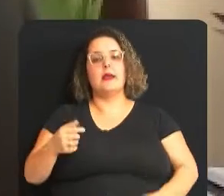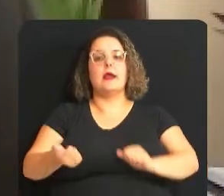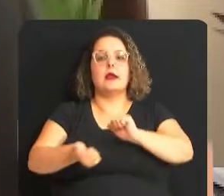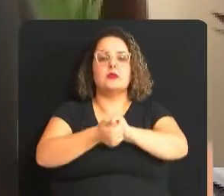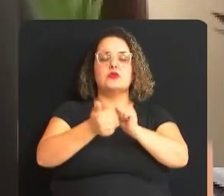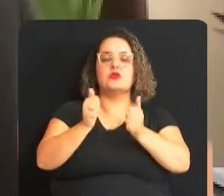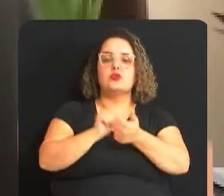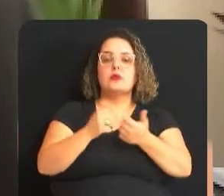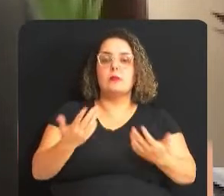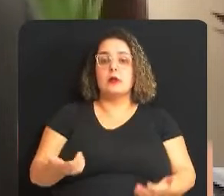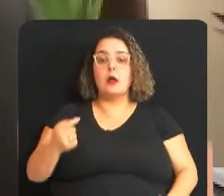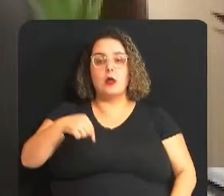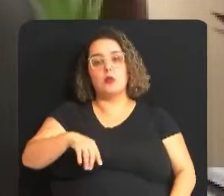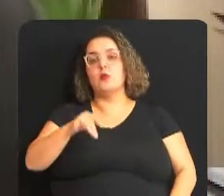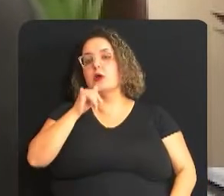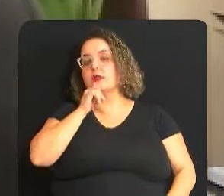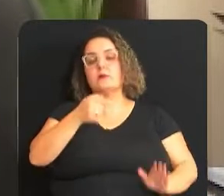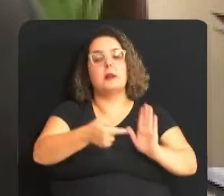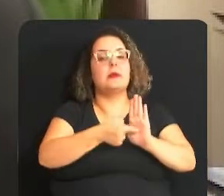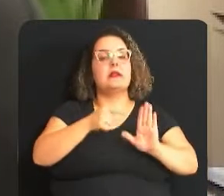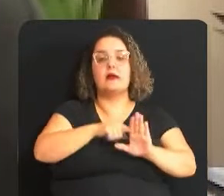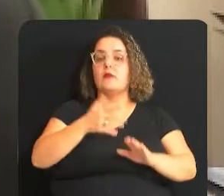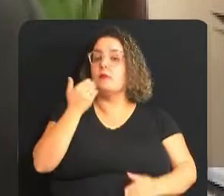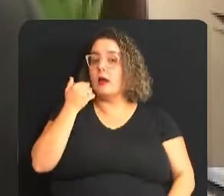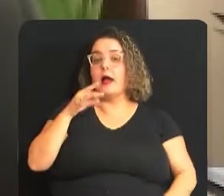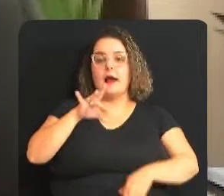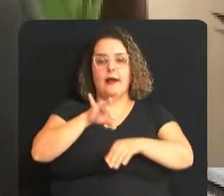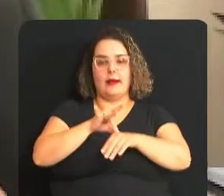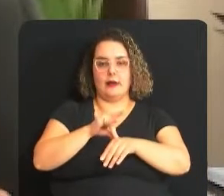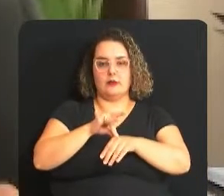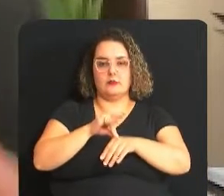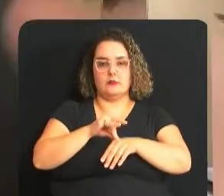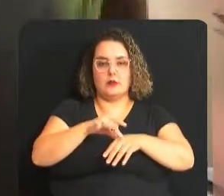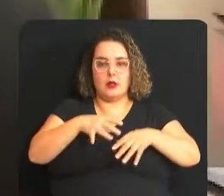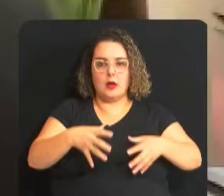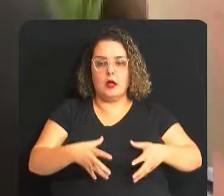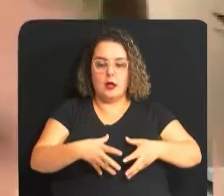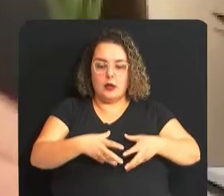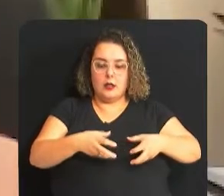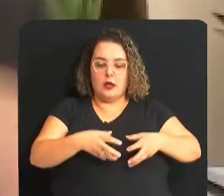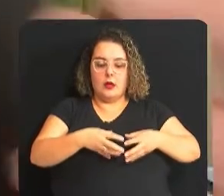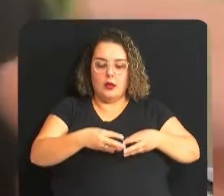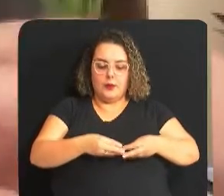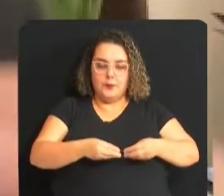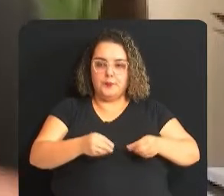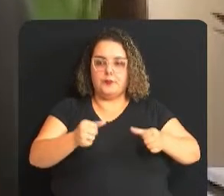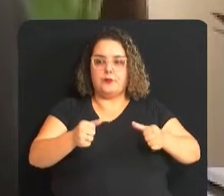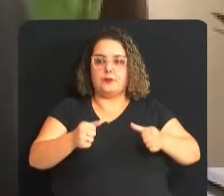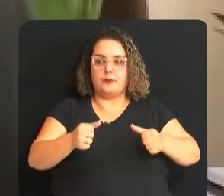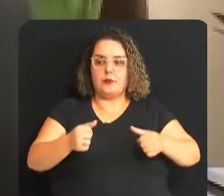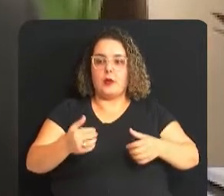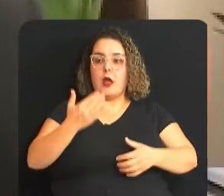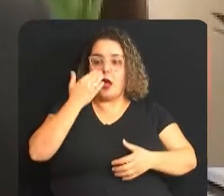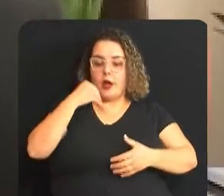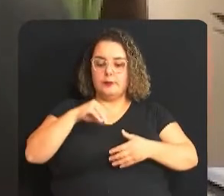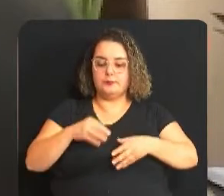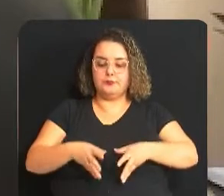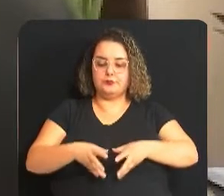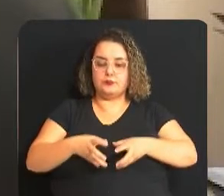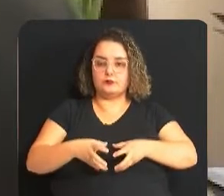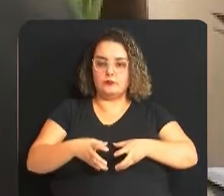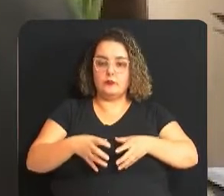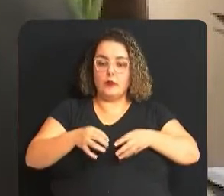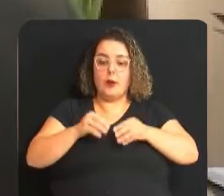O estômago quebrou essa proteína animal. É como se eu engolisse uma parede, o estômago quebra a parede em tijolinhos.